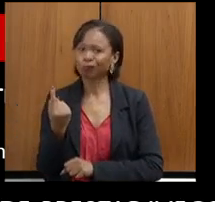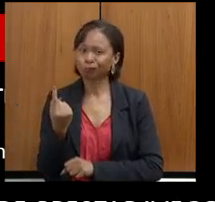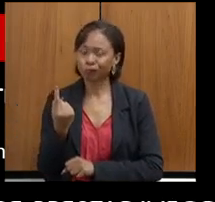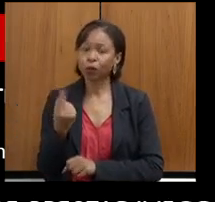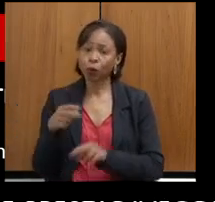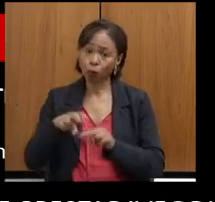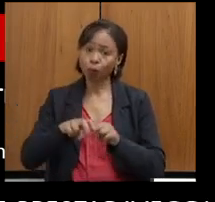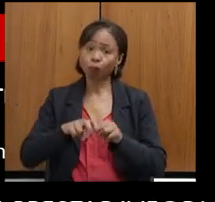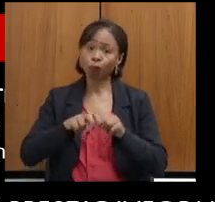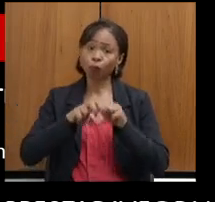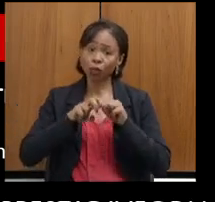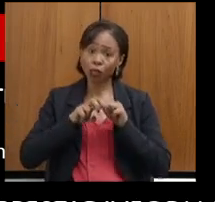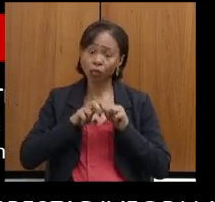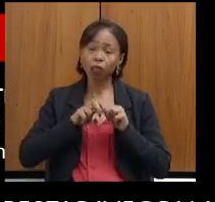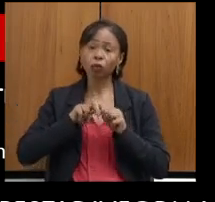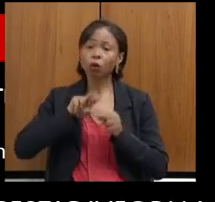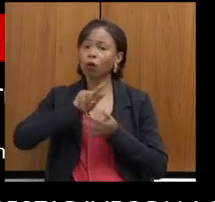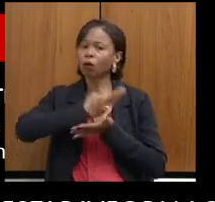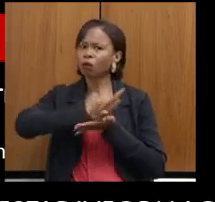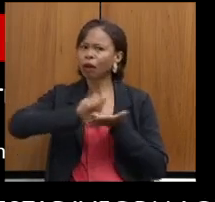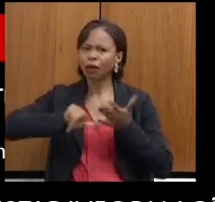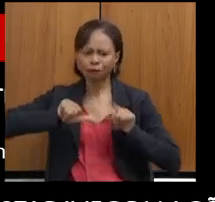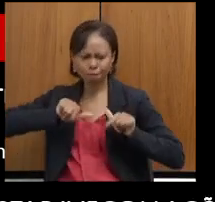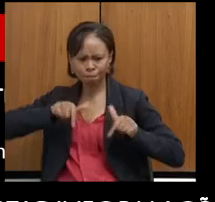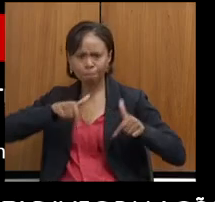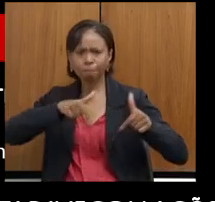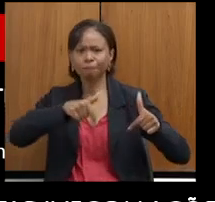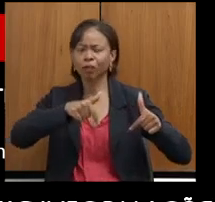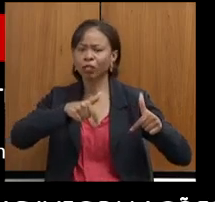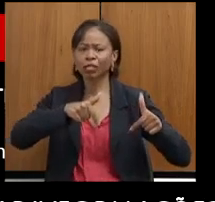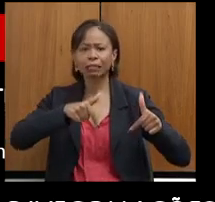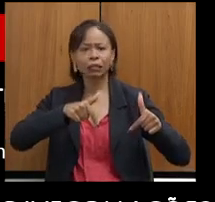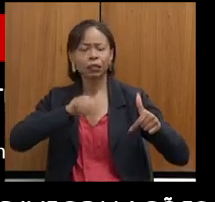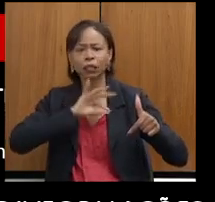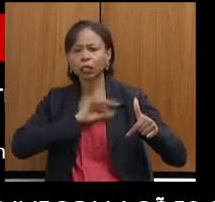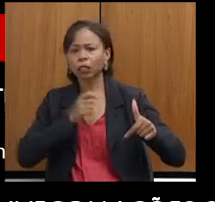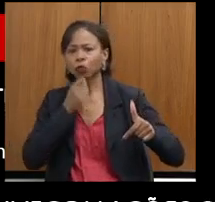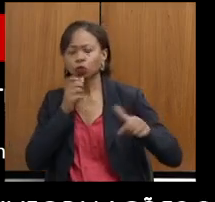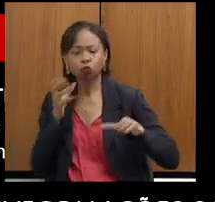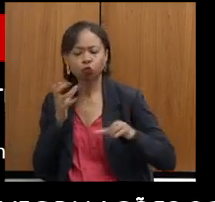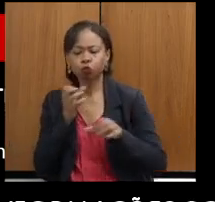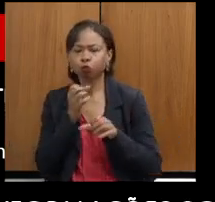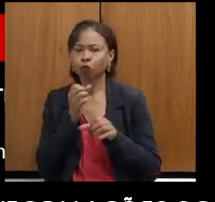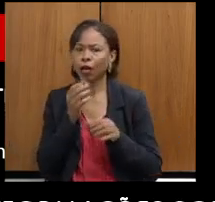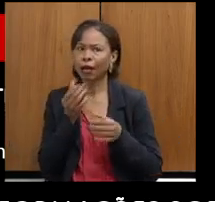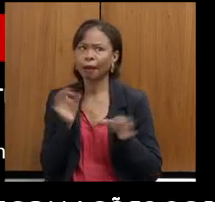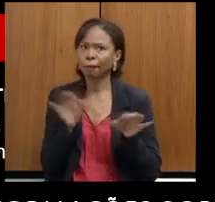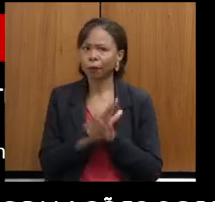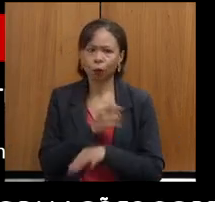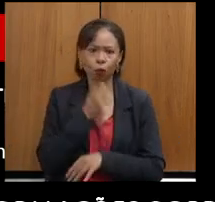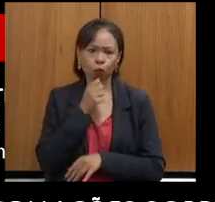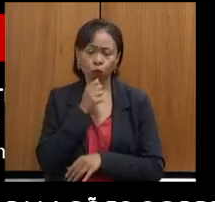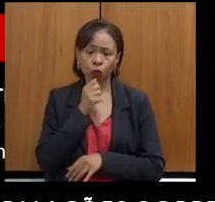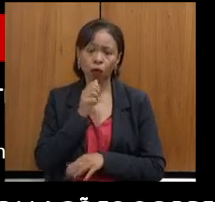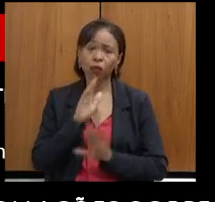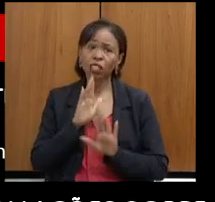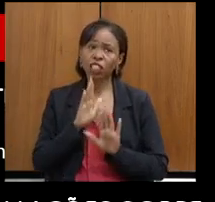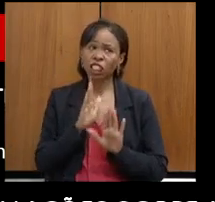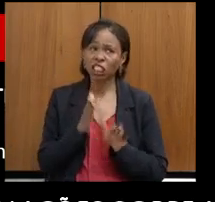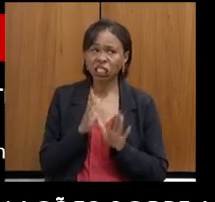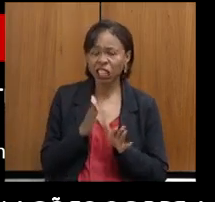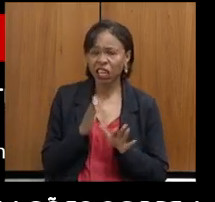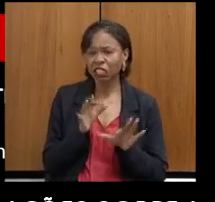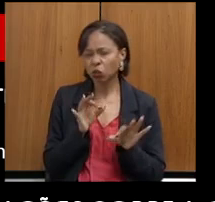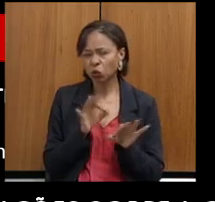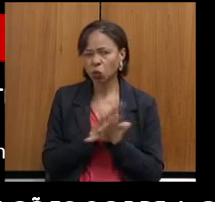razão de vários dos procedimentos inclusive não foram concluídos e daí até o que se tem de e